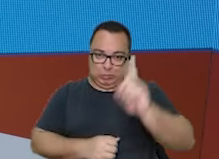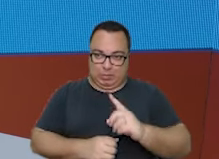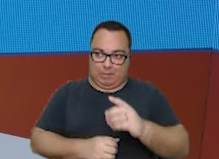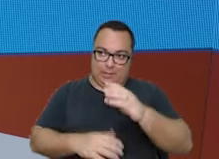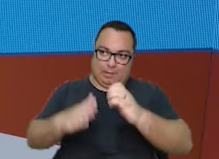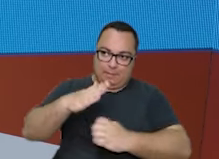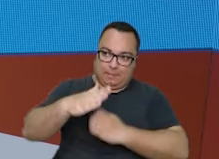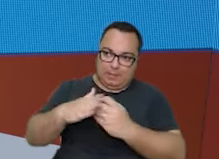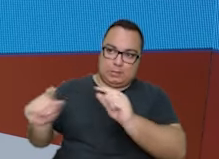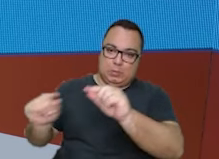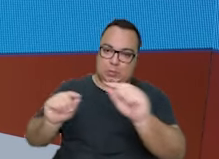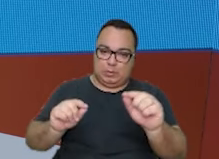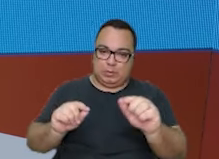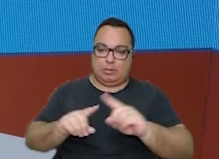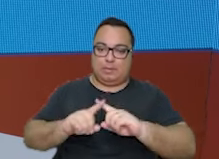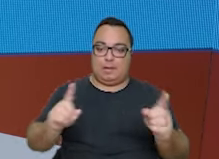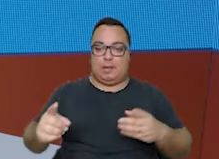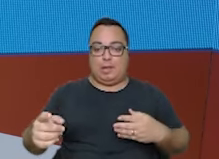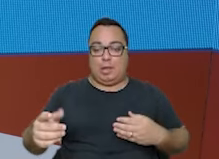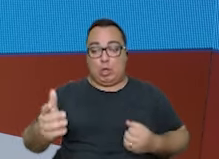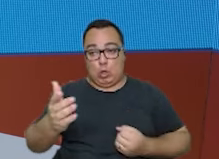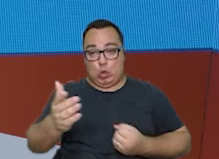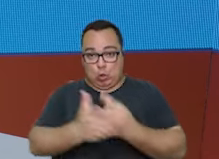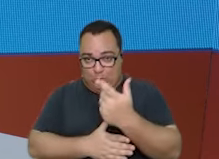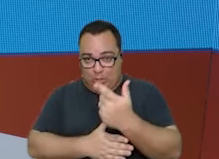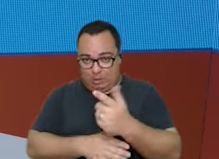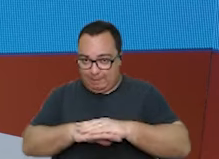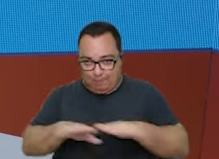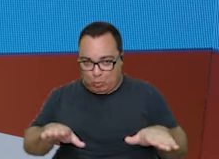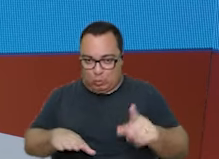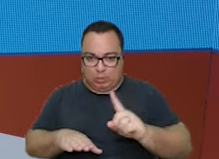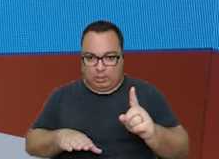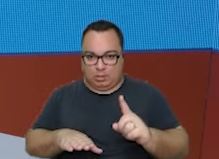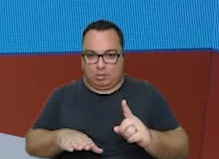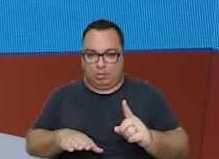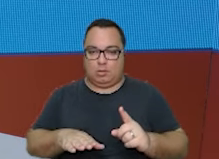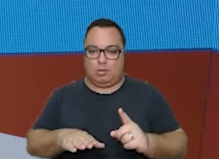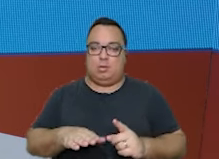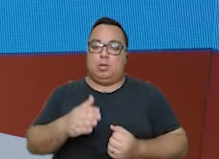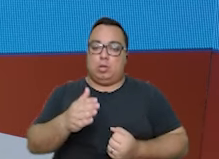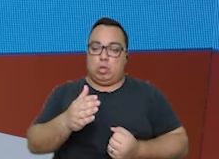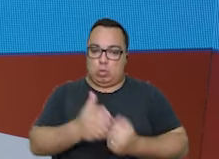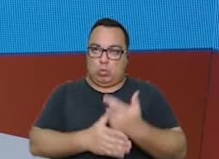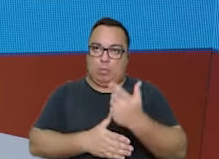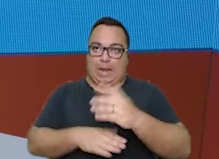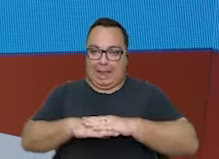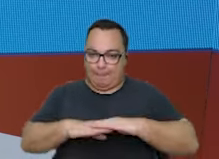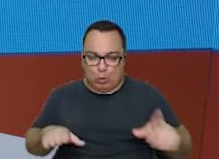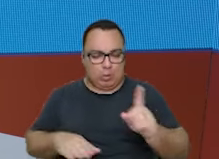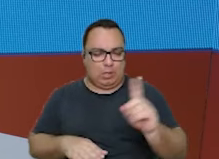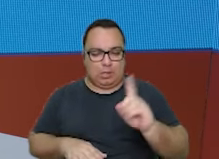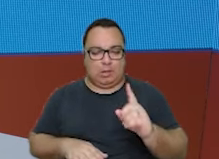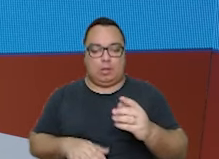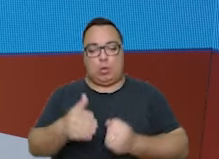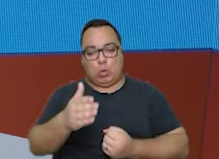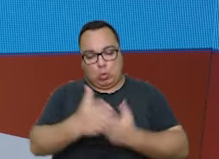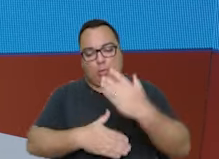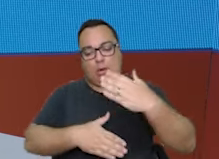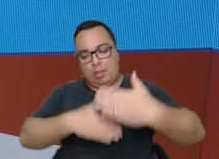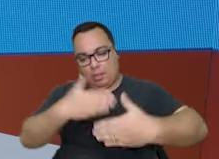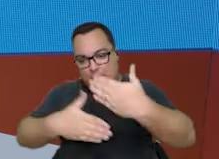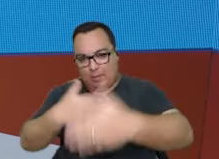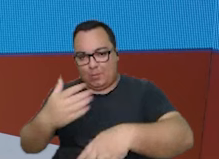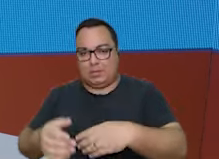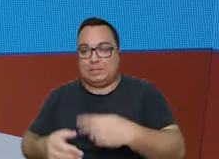você até o momento não até o momento que ele compra que muitas vezes a gente considera isso né na verdade é o momento que ele vira é o seu advogado